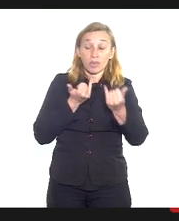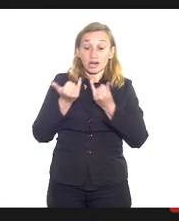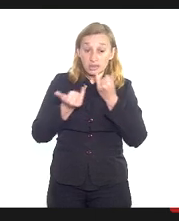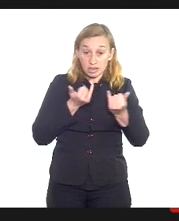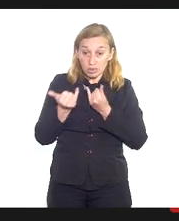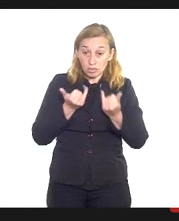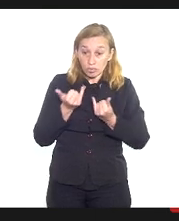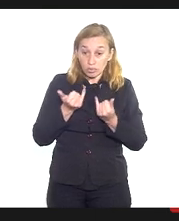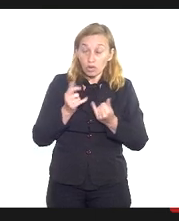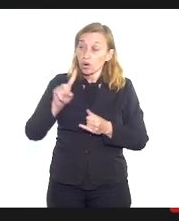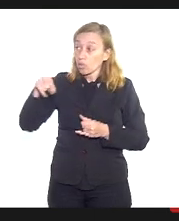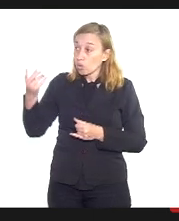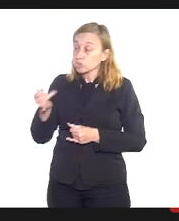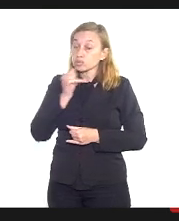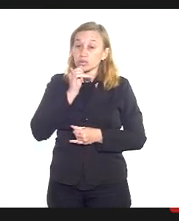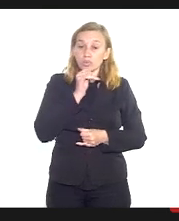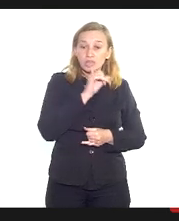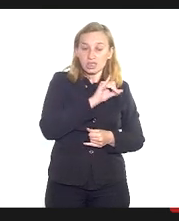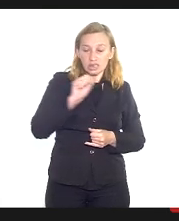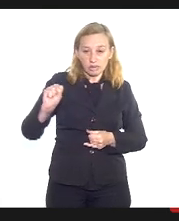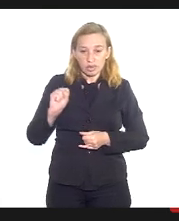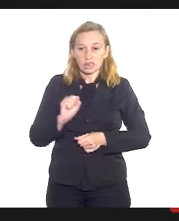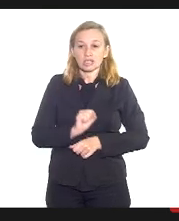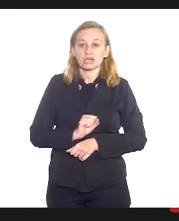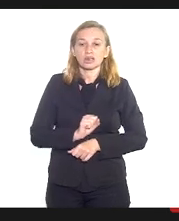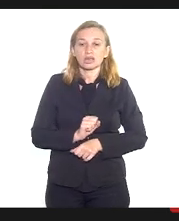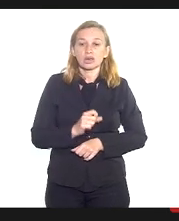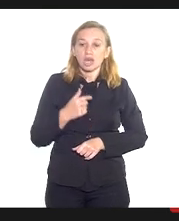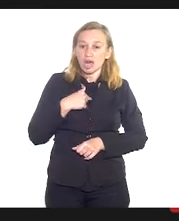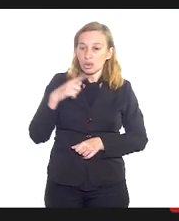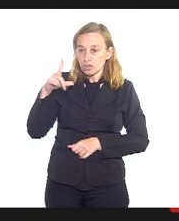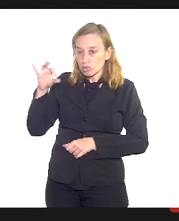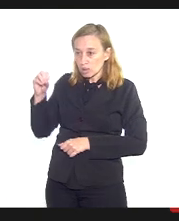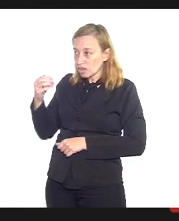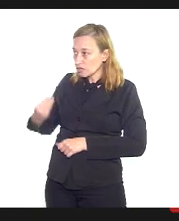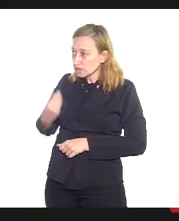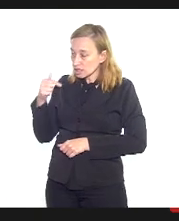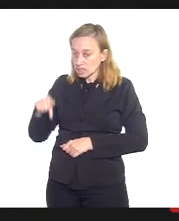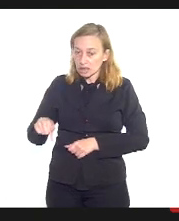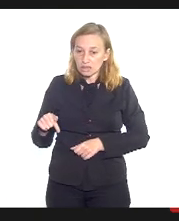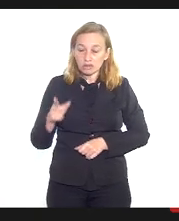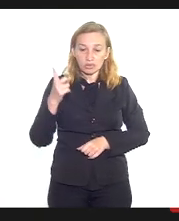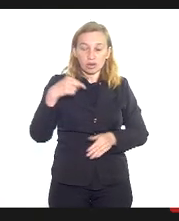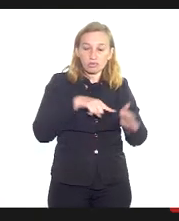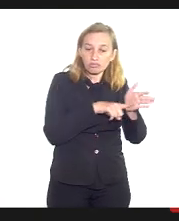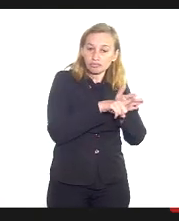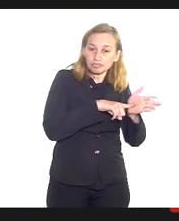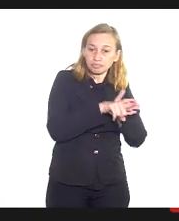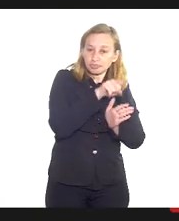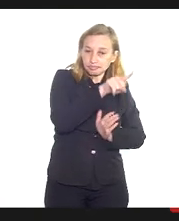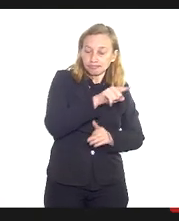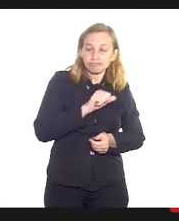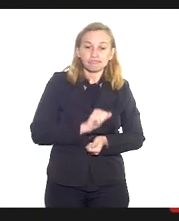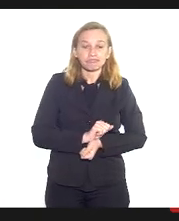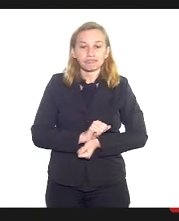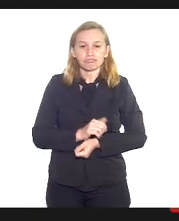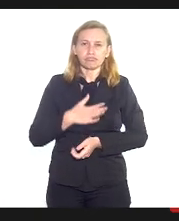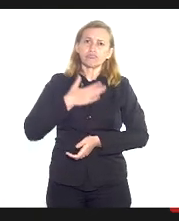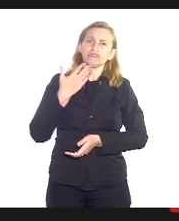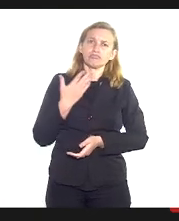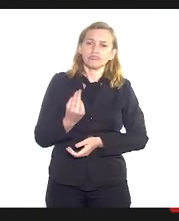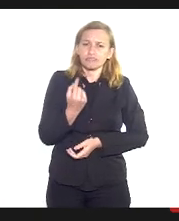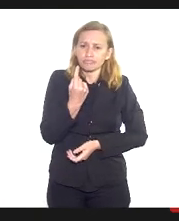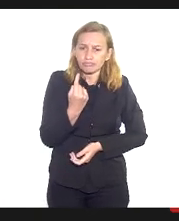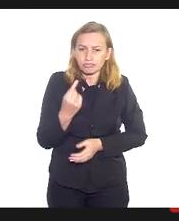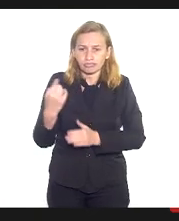outro exemplo que aconteceu no ICMS. Eu e o Léo estamos aqui presentes, nós estávamos numa fiscalização e, para nossa surpresa, uma